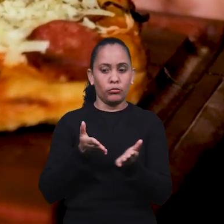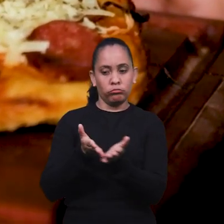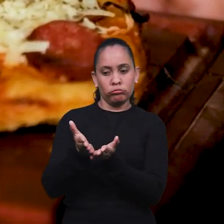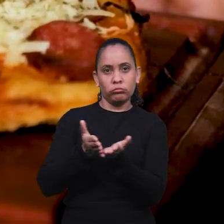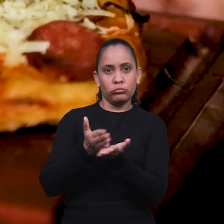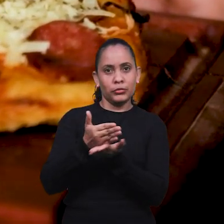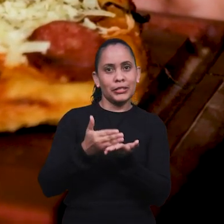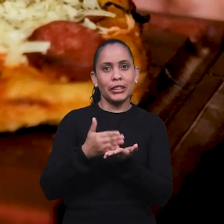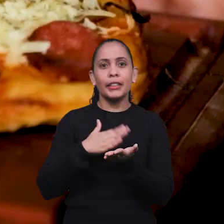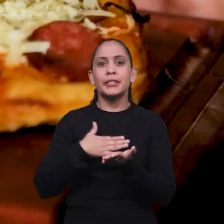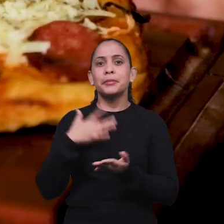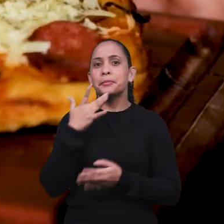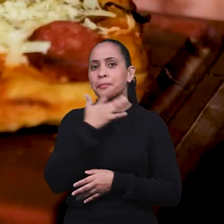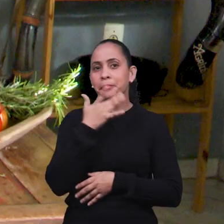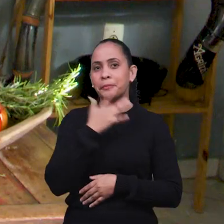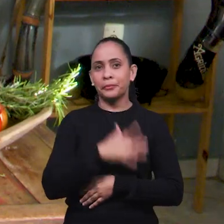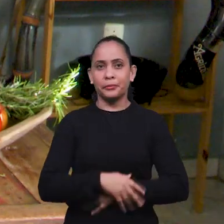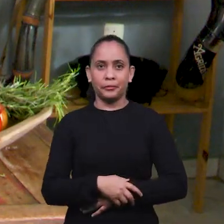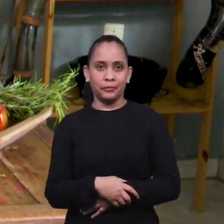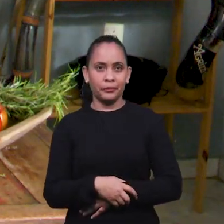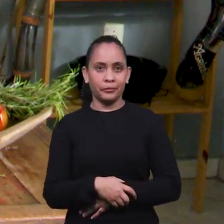Agora é só cortar e experimentar, né?